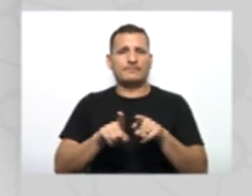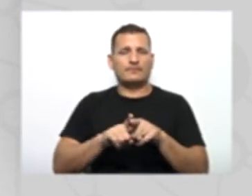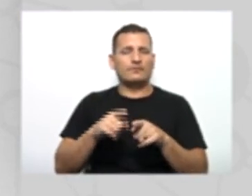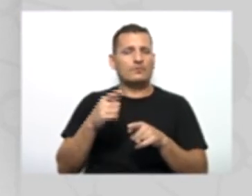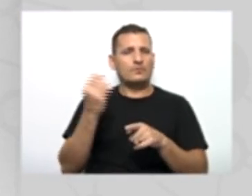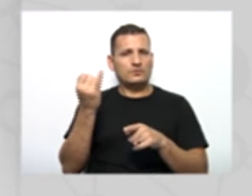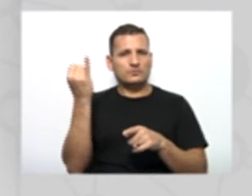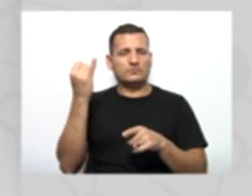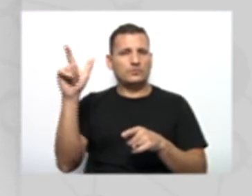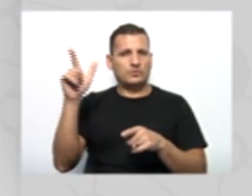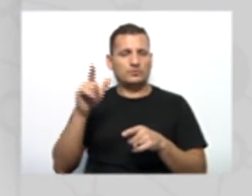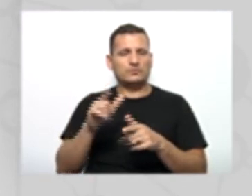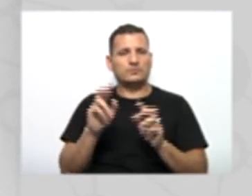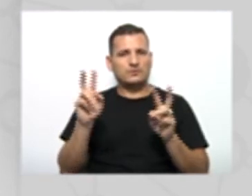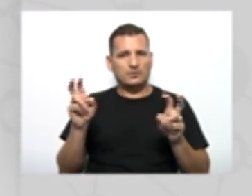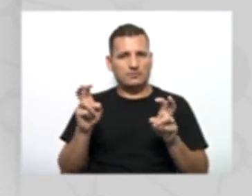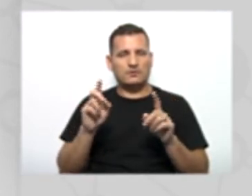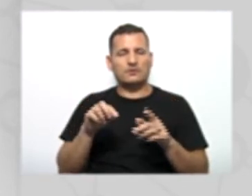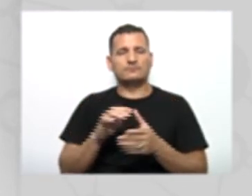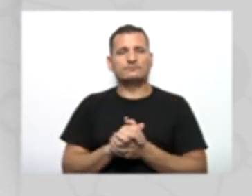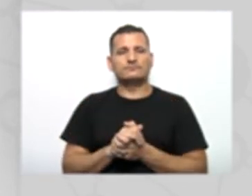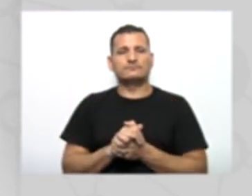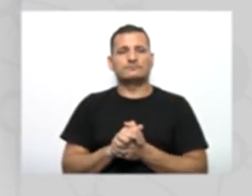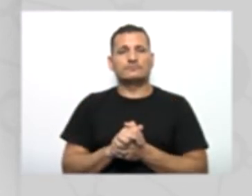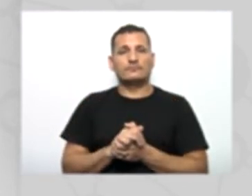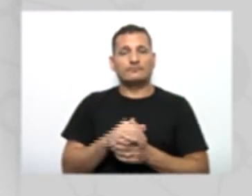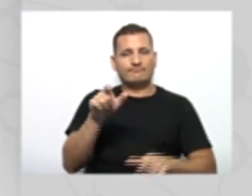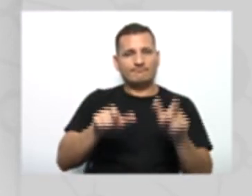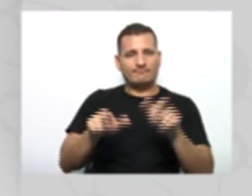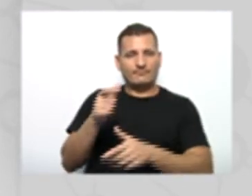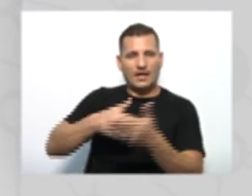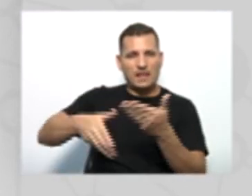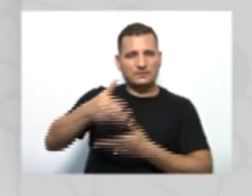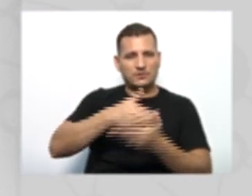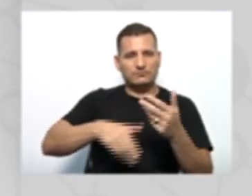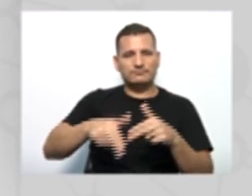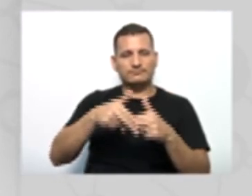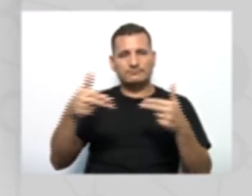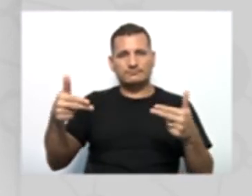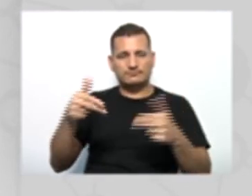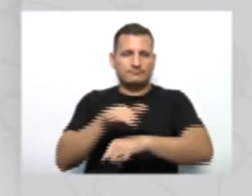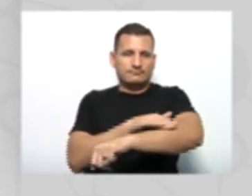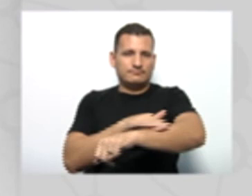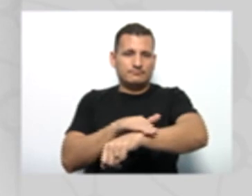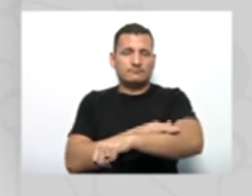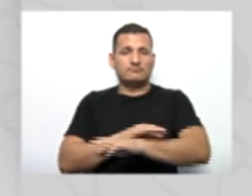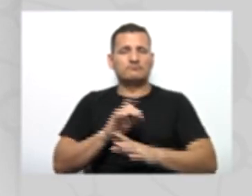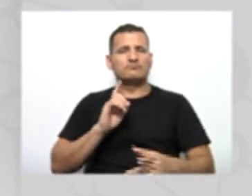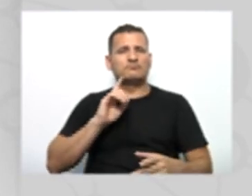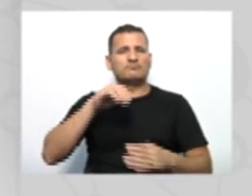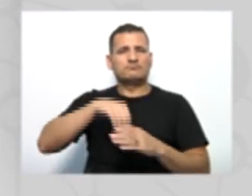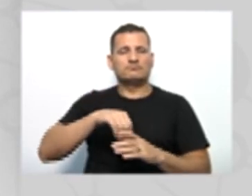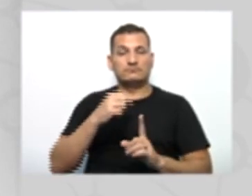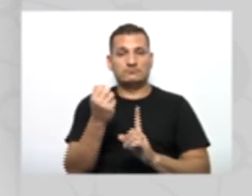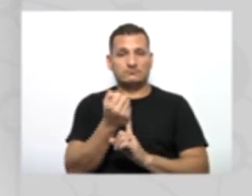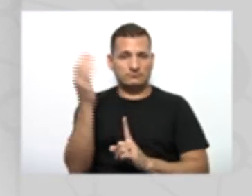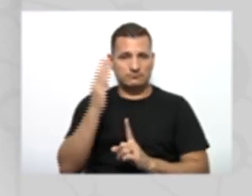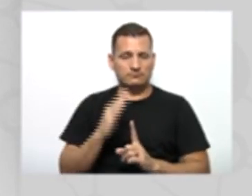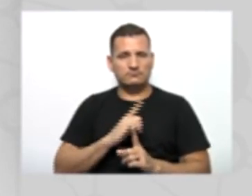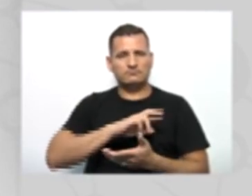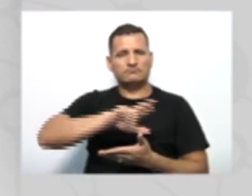pode propor, sugerir e apresentar um projeto de lei de iniciativa popular. Então, essa pessoa, esse grupo